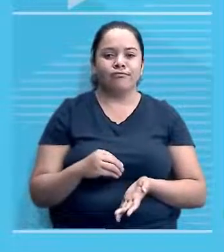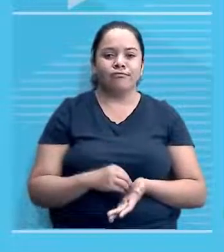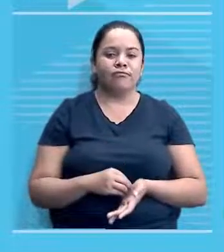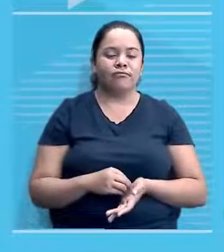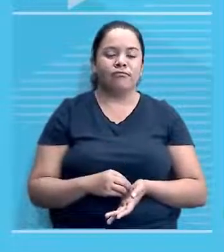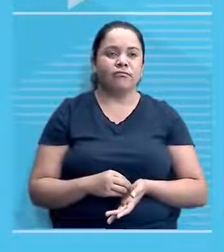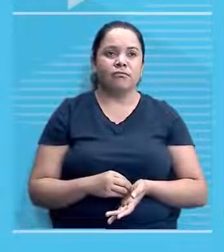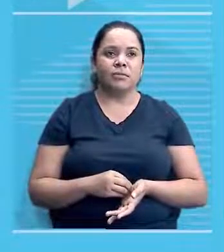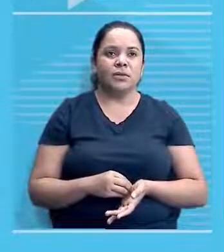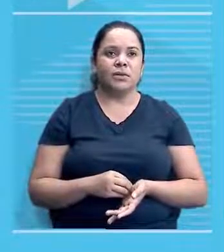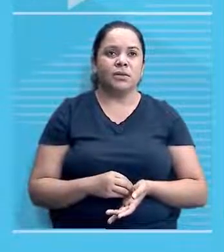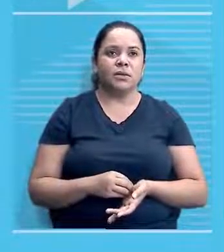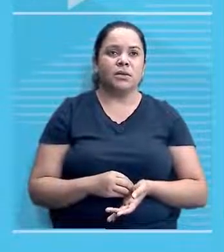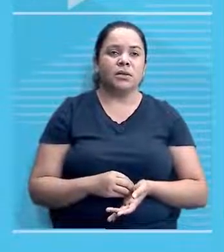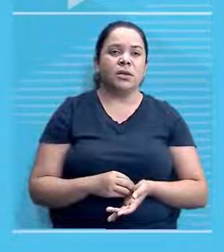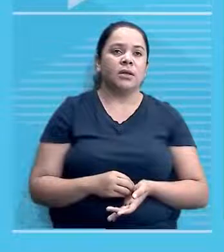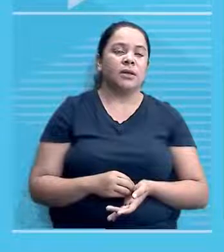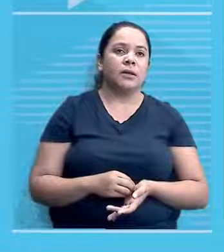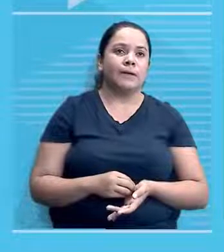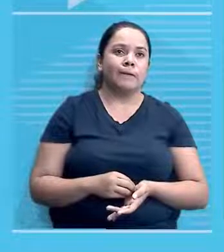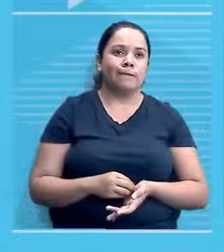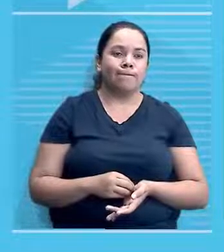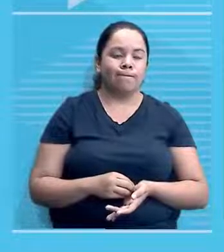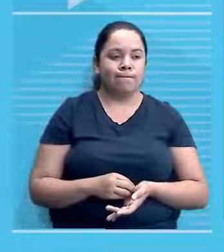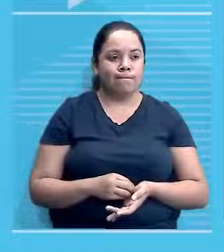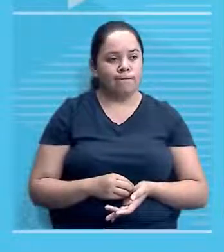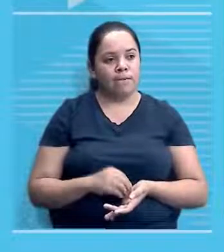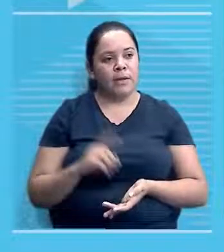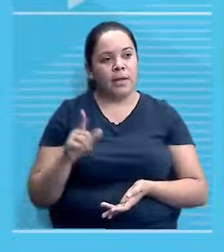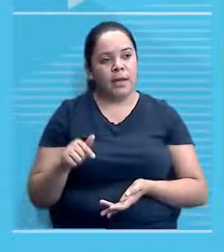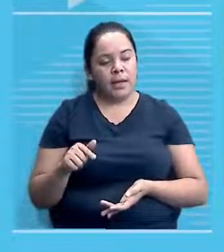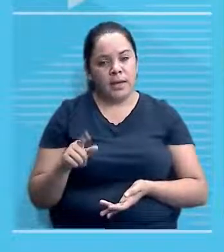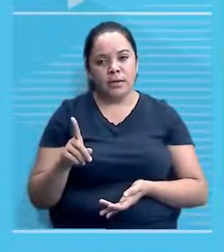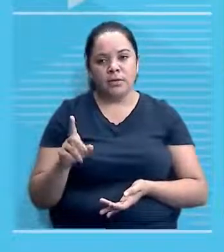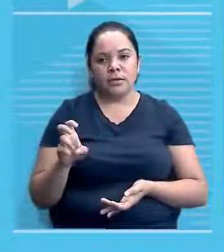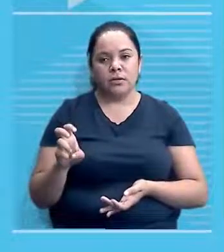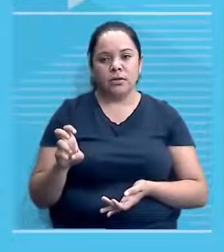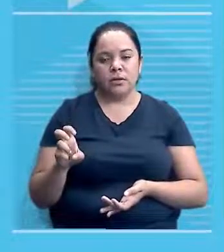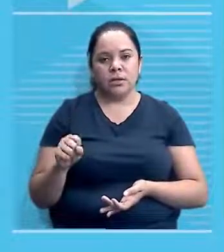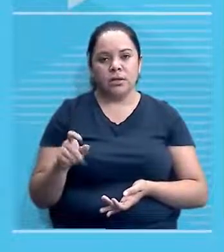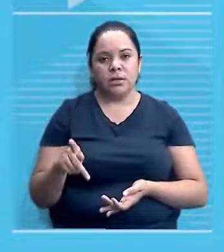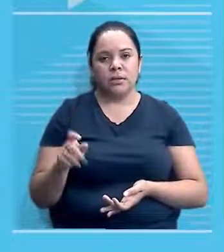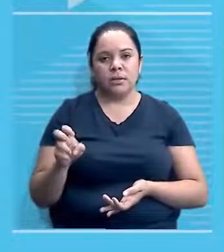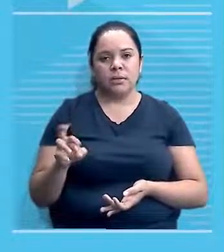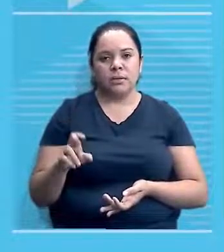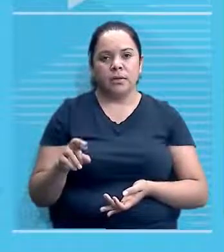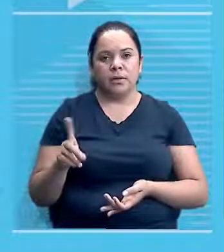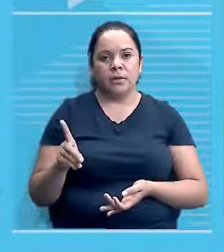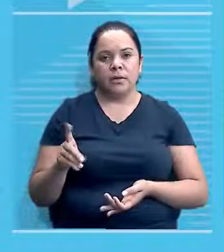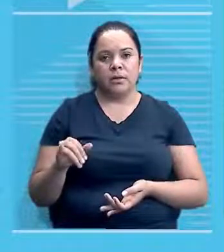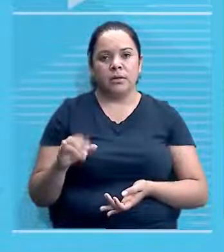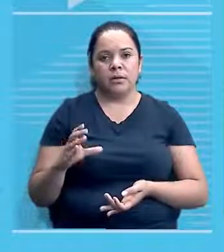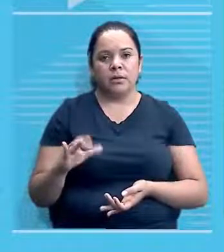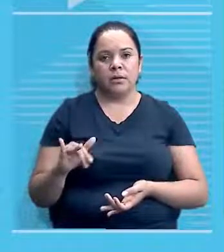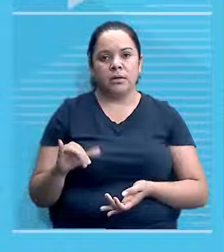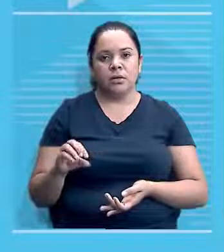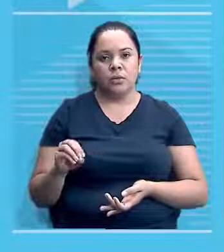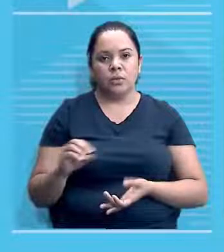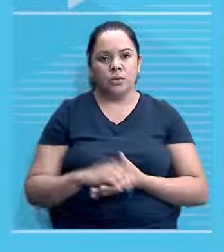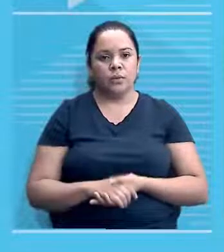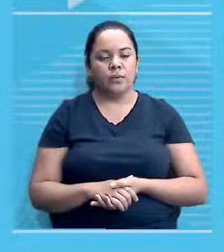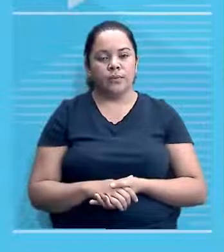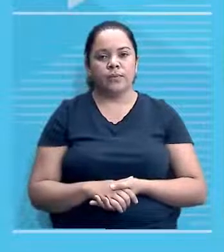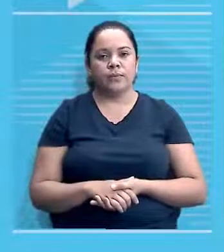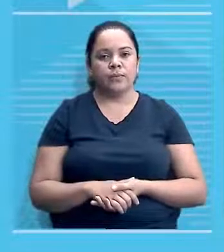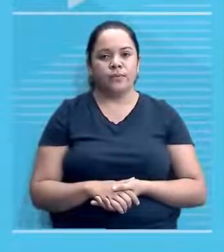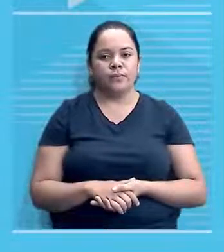existe mais ou menos como professor no dia que ele não tem aula ele só